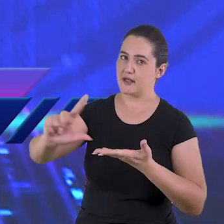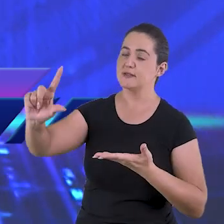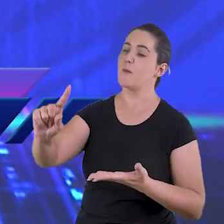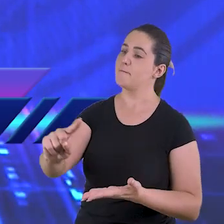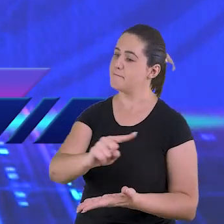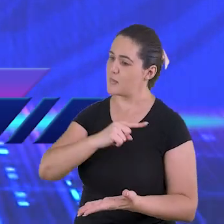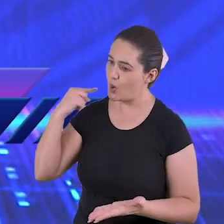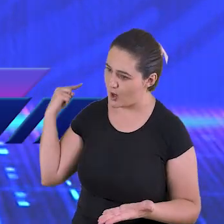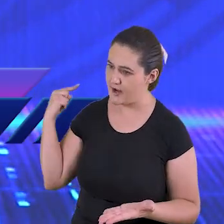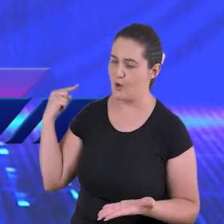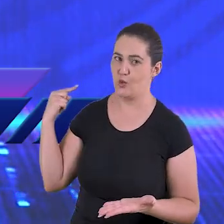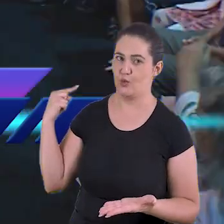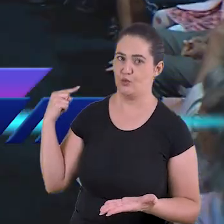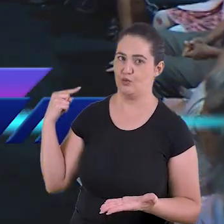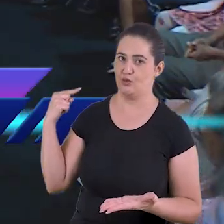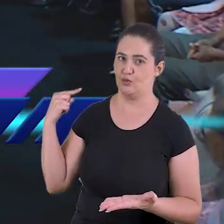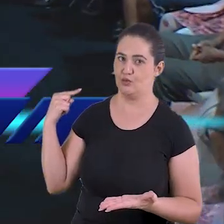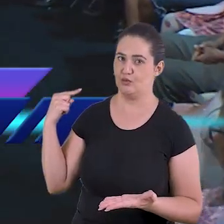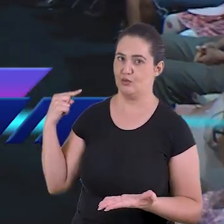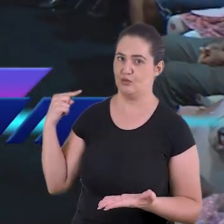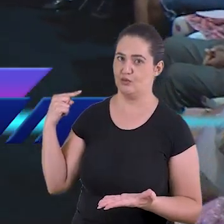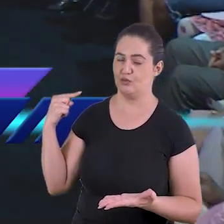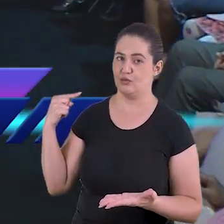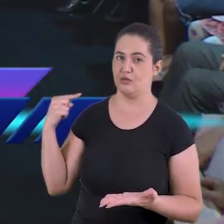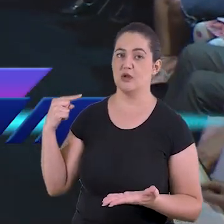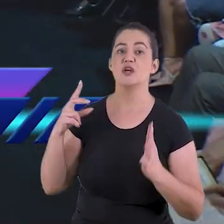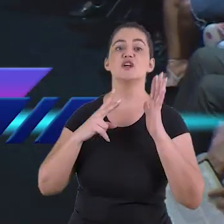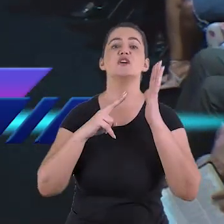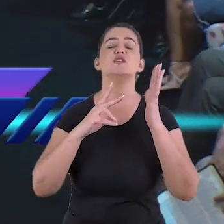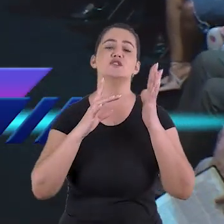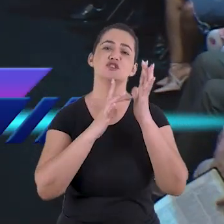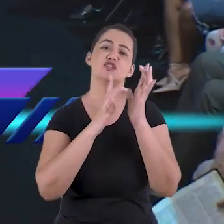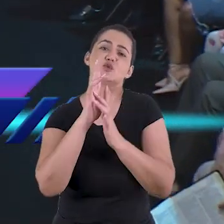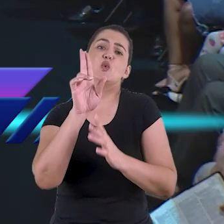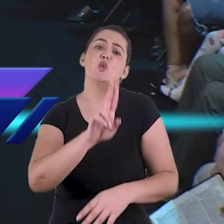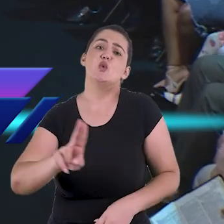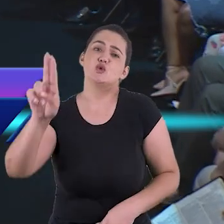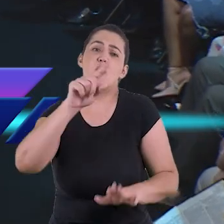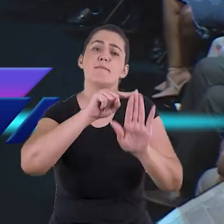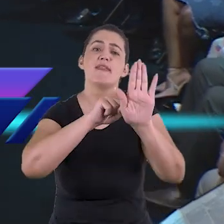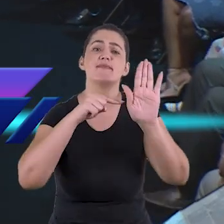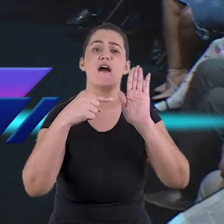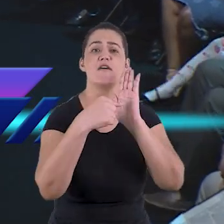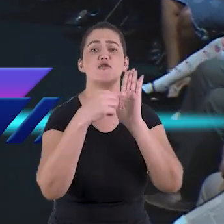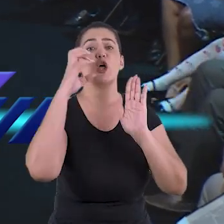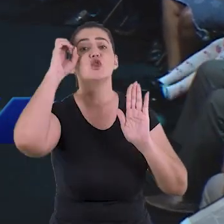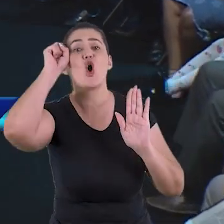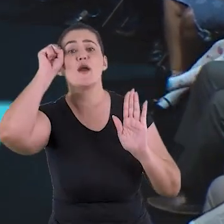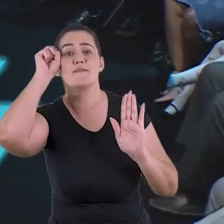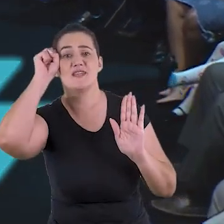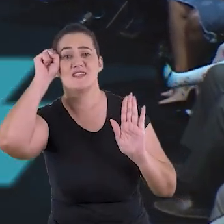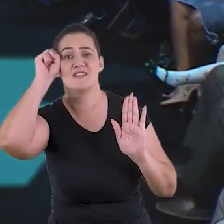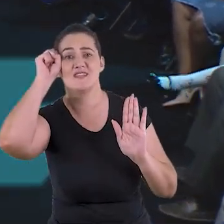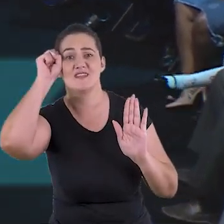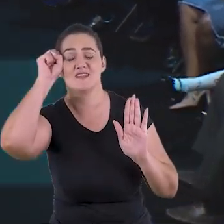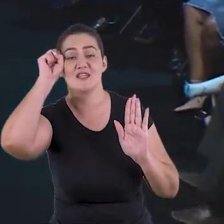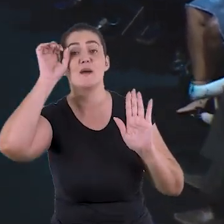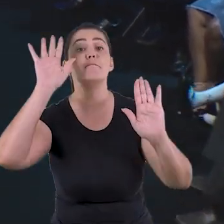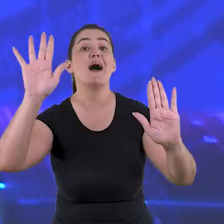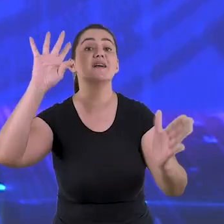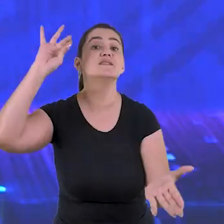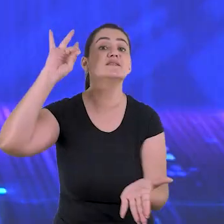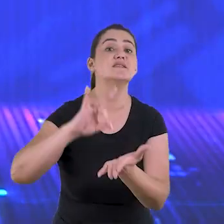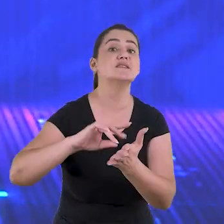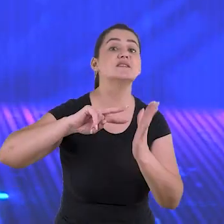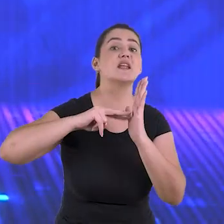sono. Então Jesus lhes disse claramente: Lázaro morreu. Veja que